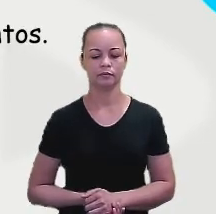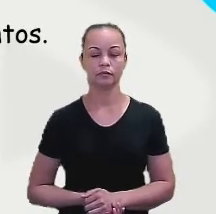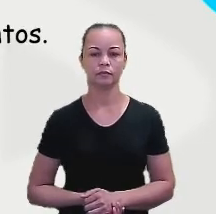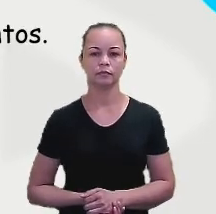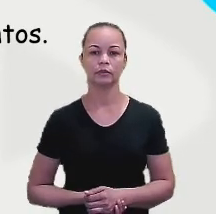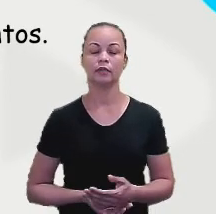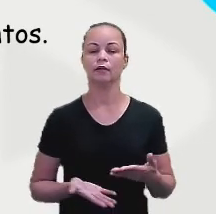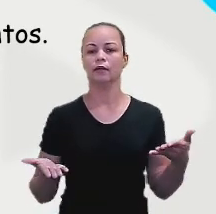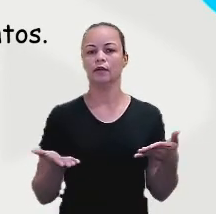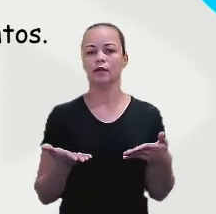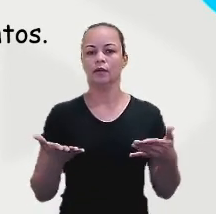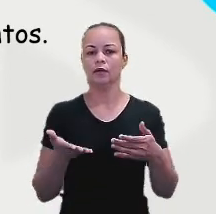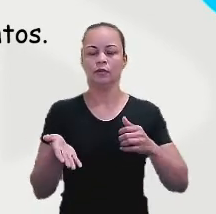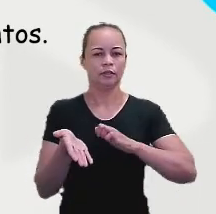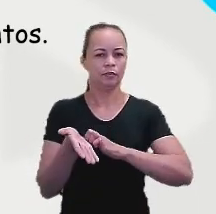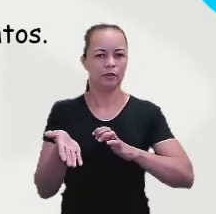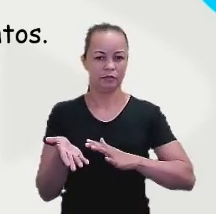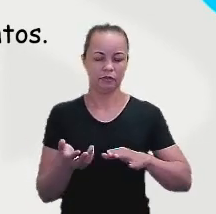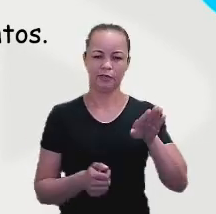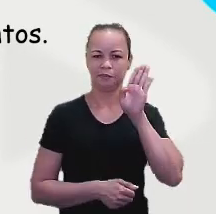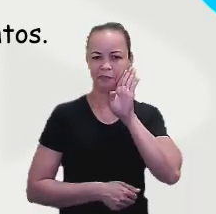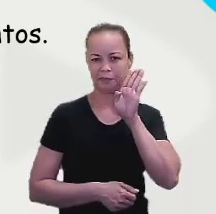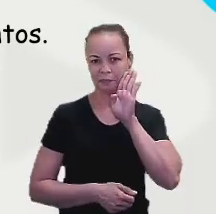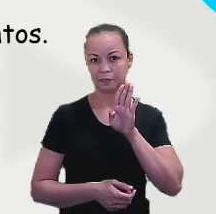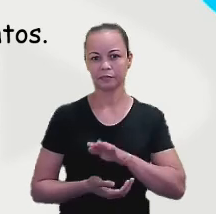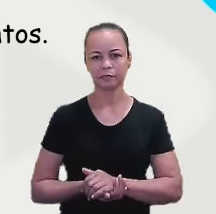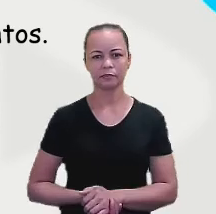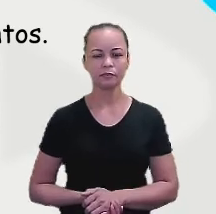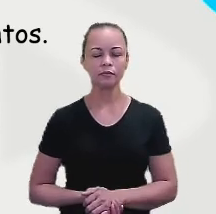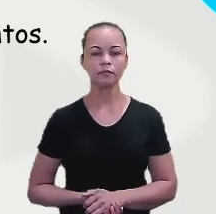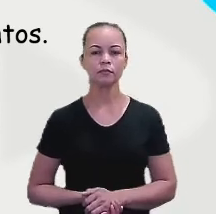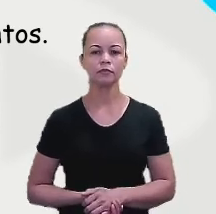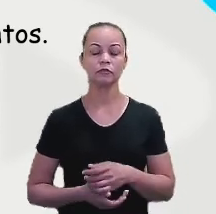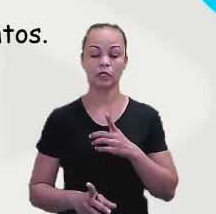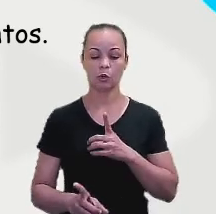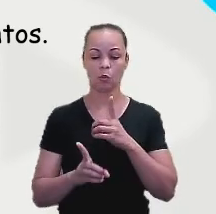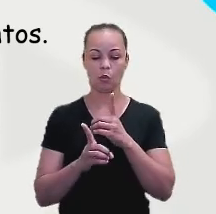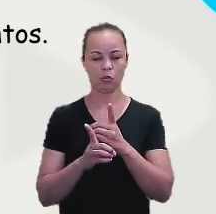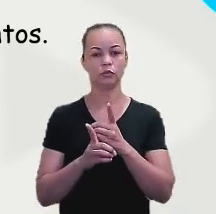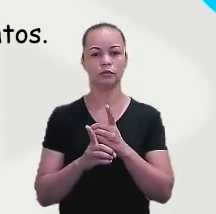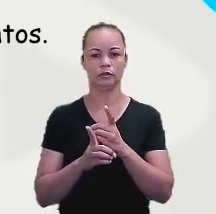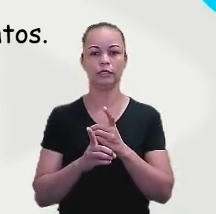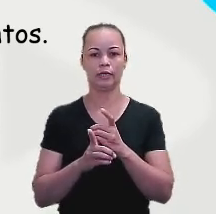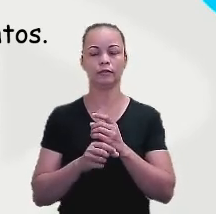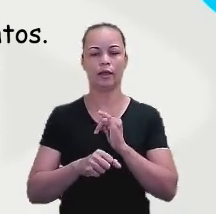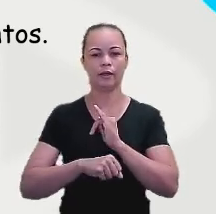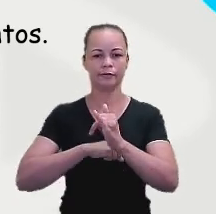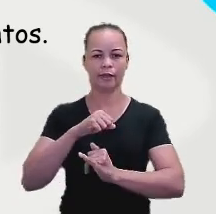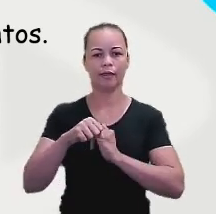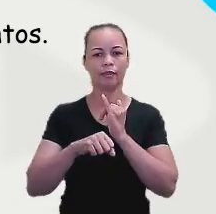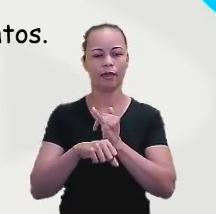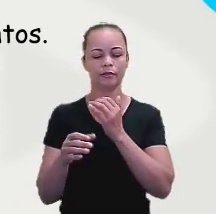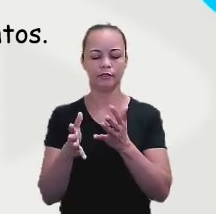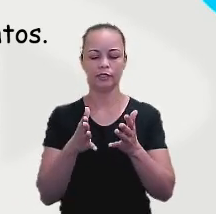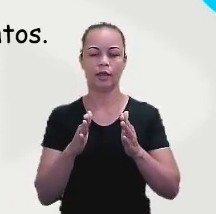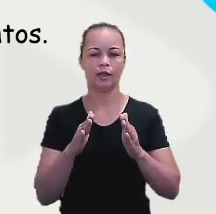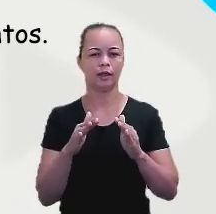Então vamos agora para uma atividade bem legal. Essa atividade você encontra também na internet, no site Escola